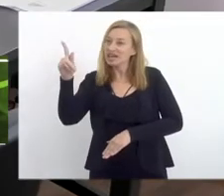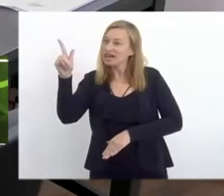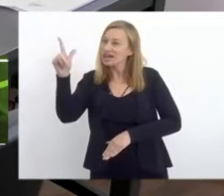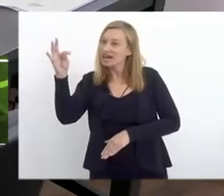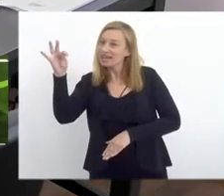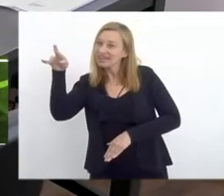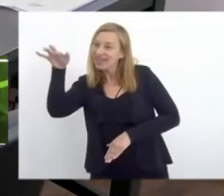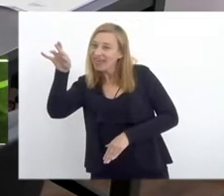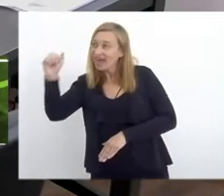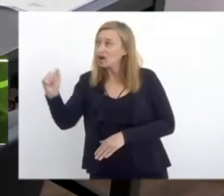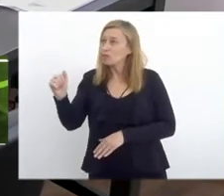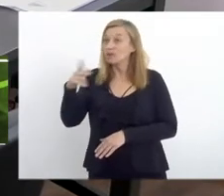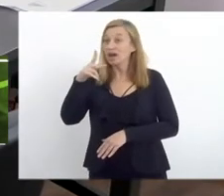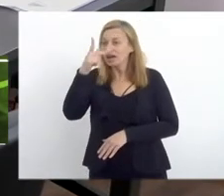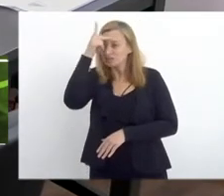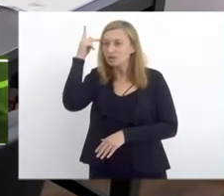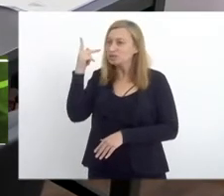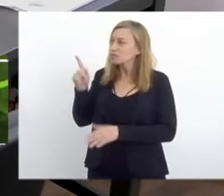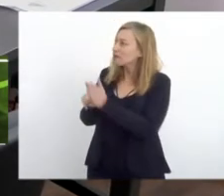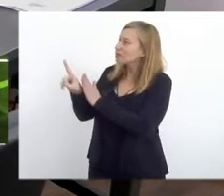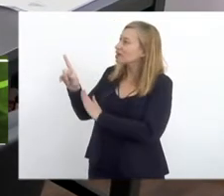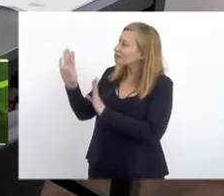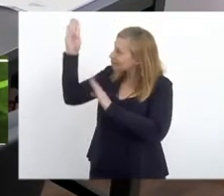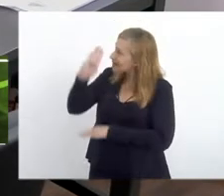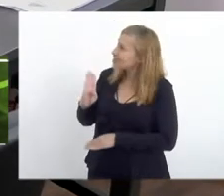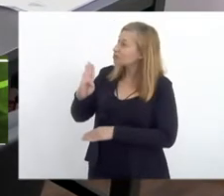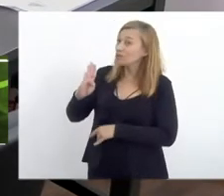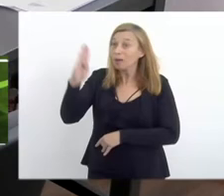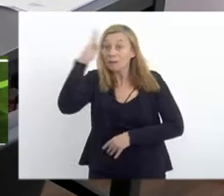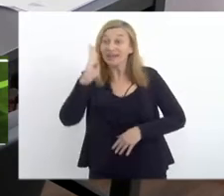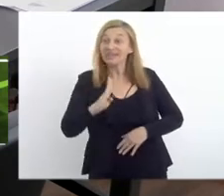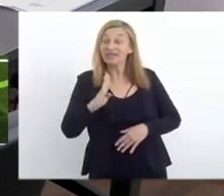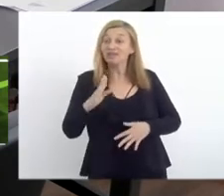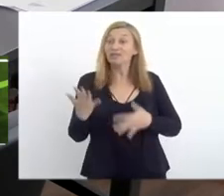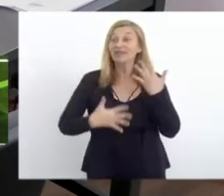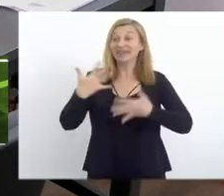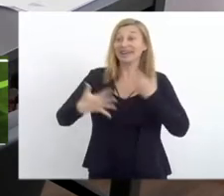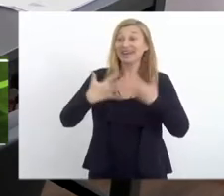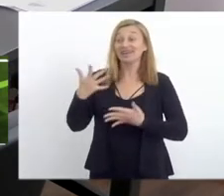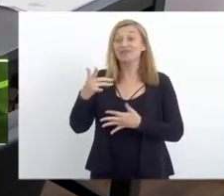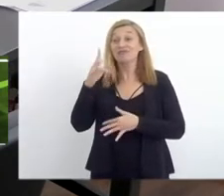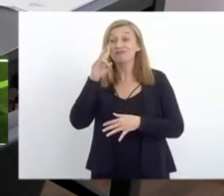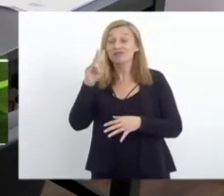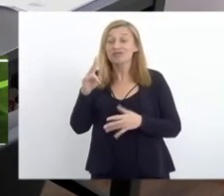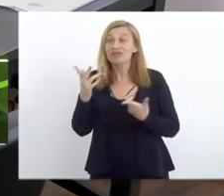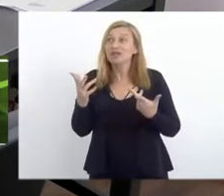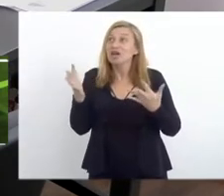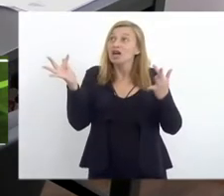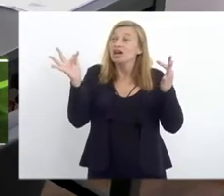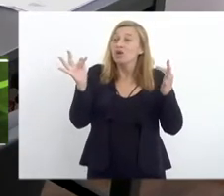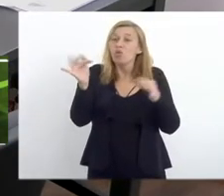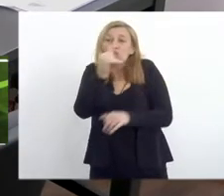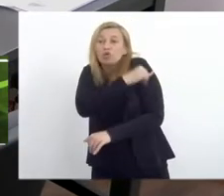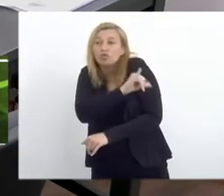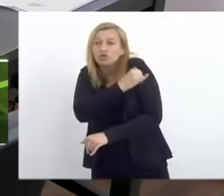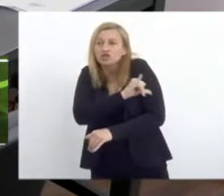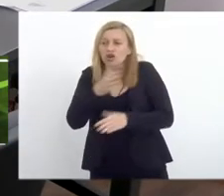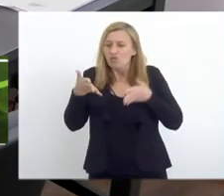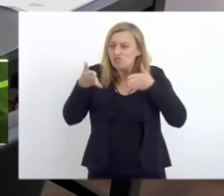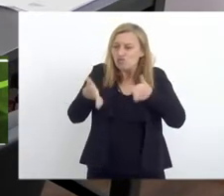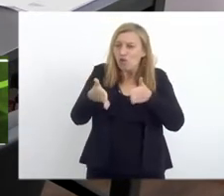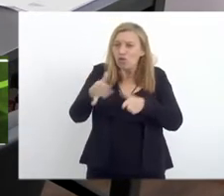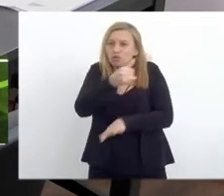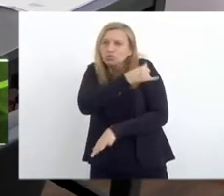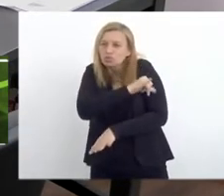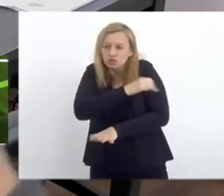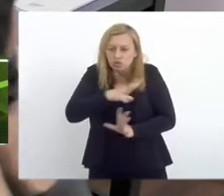diz Brasil, Rio de Janeiro, Ipanema, Copacabana e tal. Então, o Rio de Janeiro, o foco